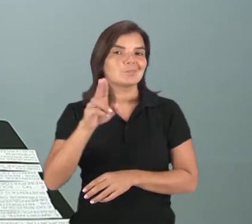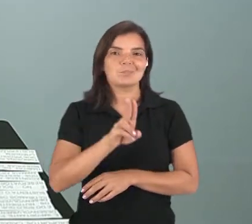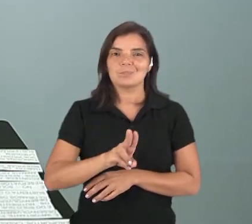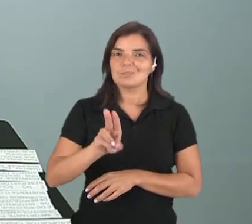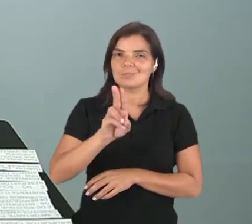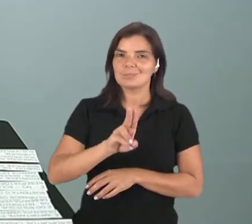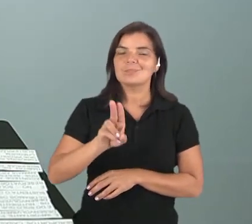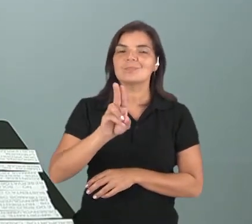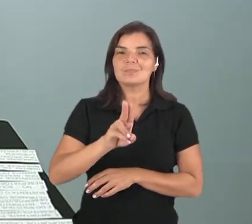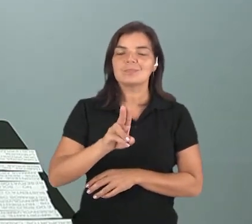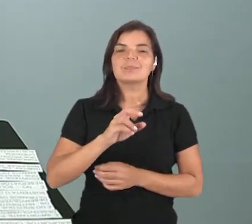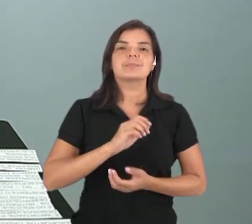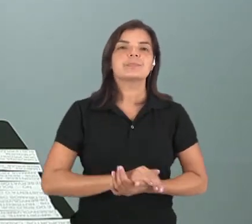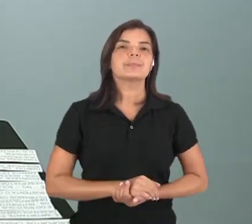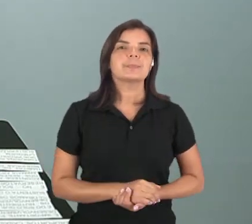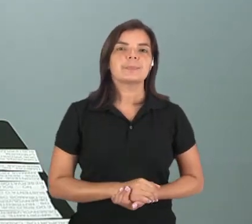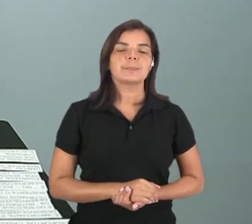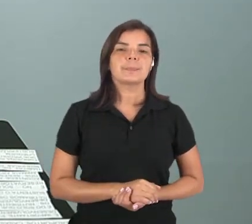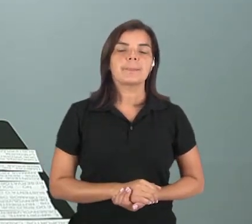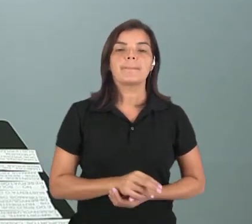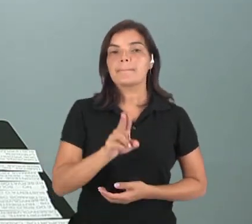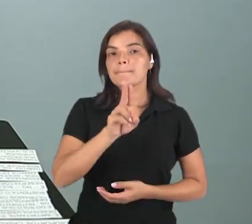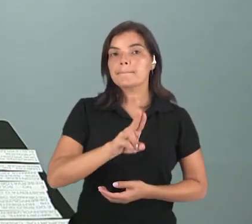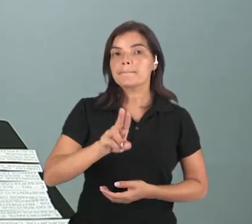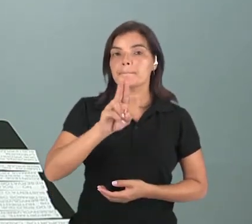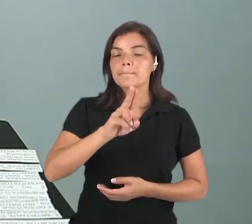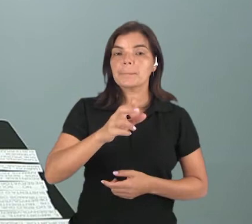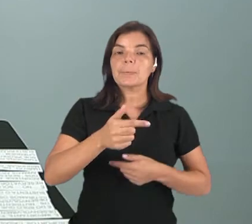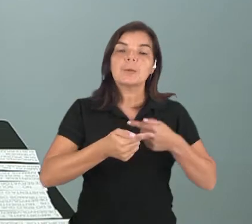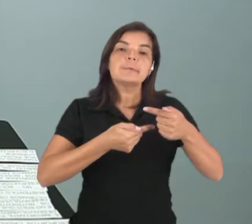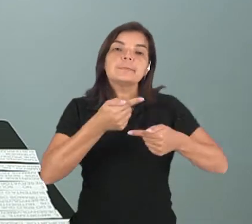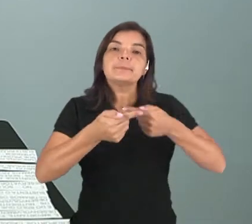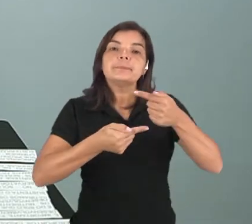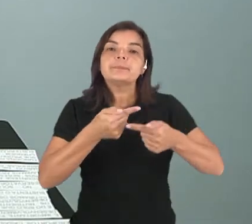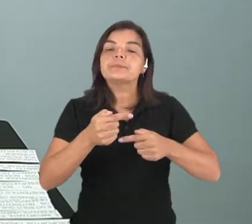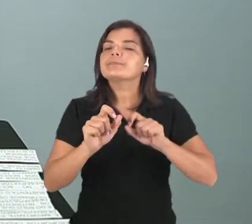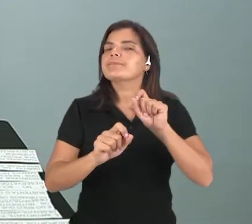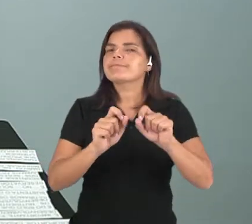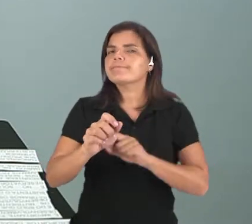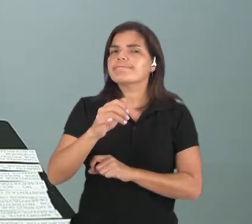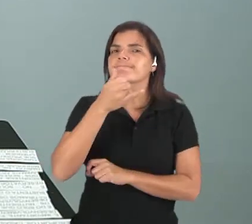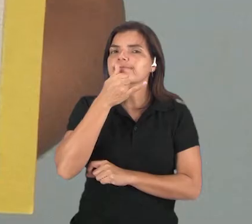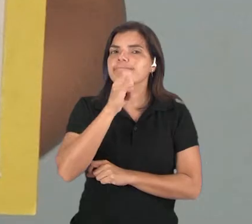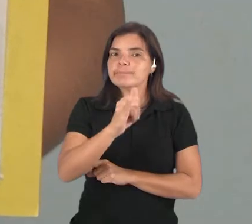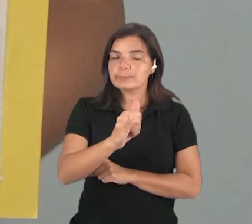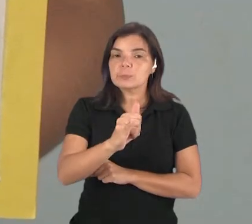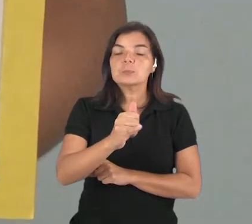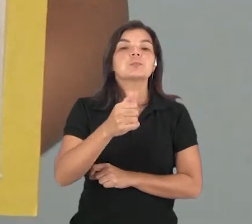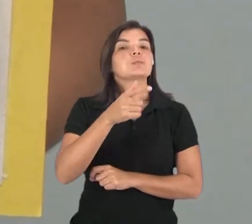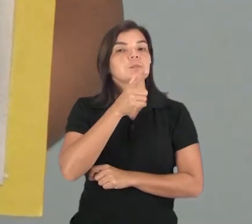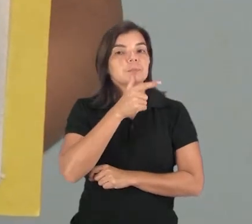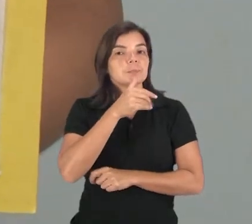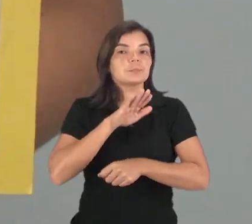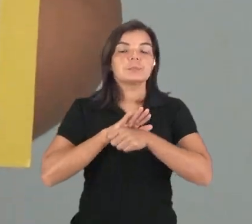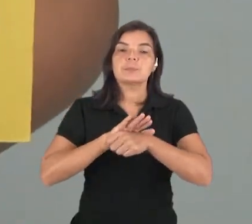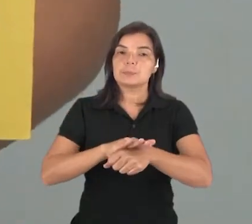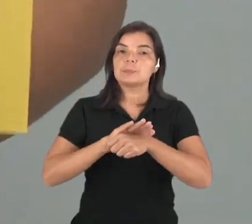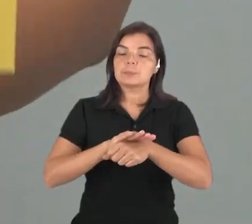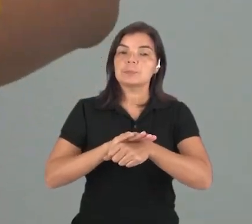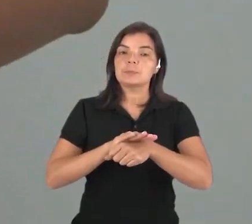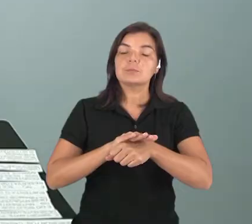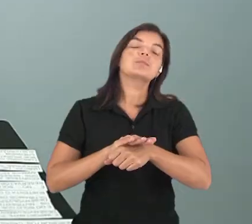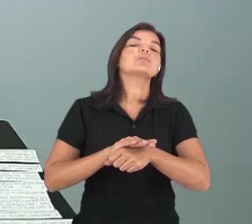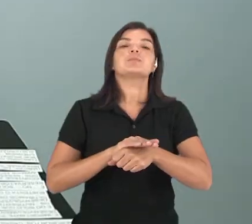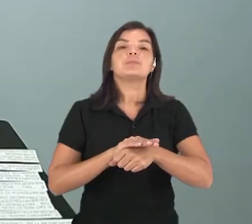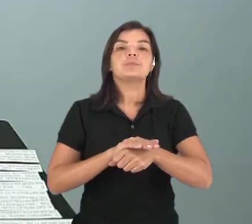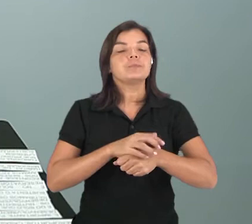uso, esse aqui, ó. O uso para a geração de energia. A água contribui para essa